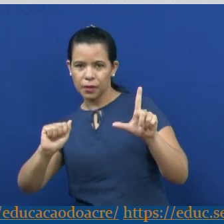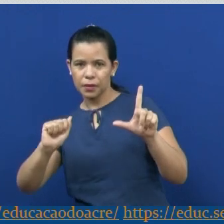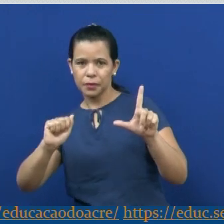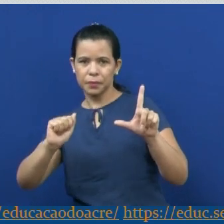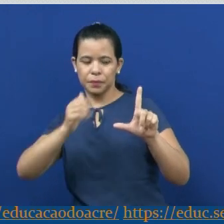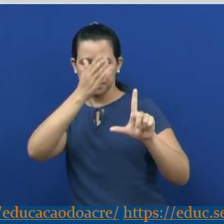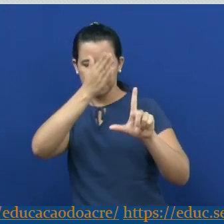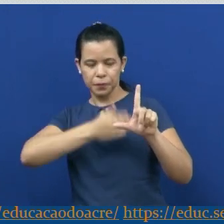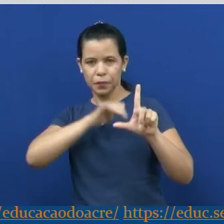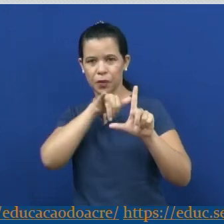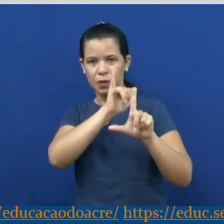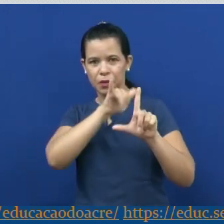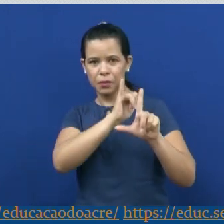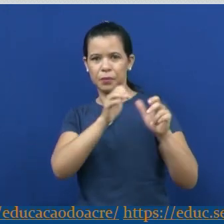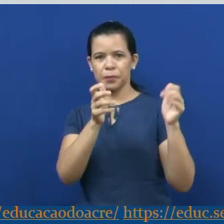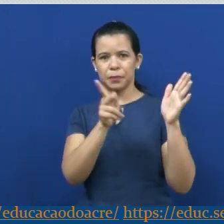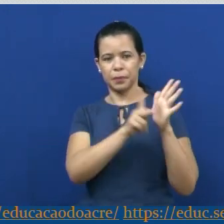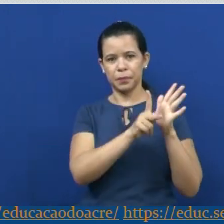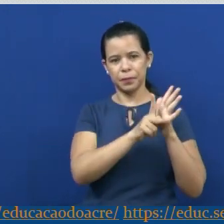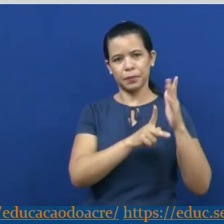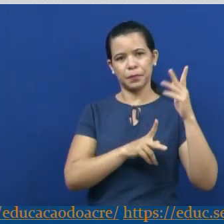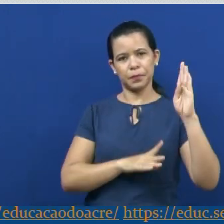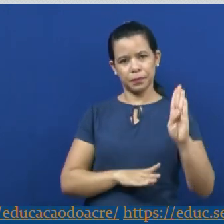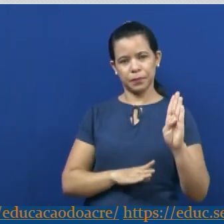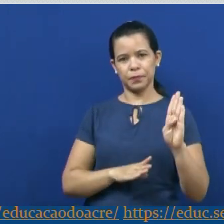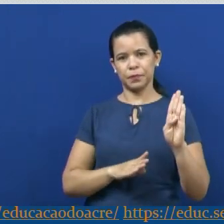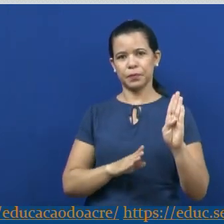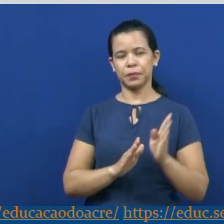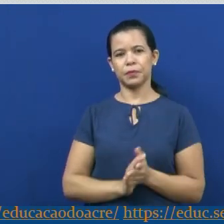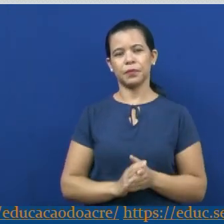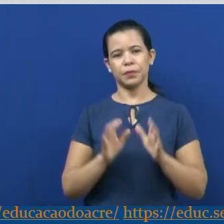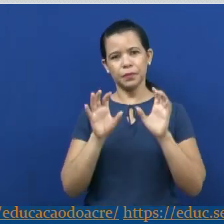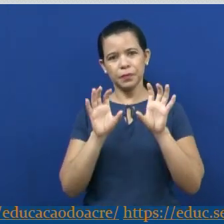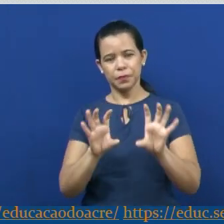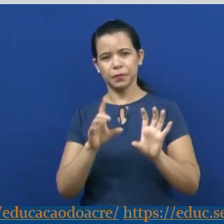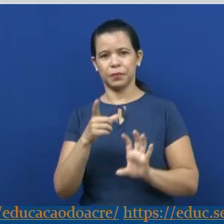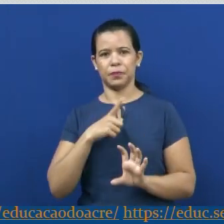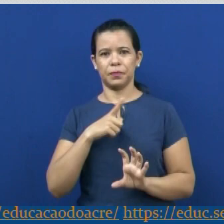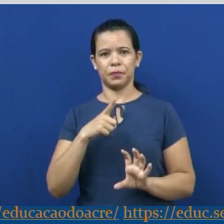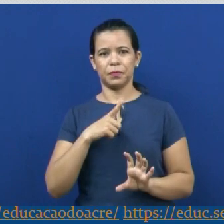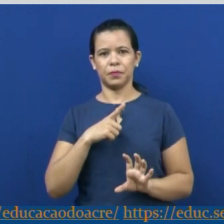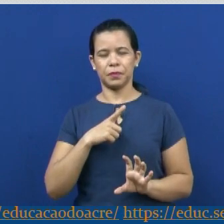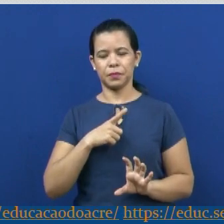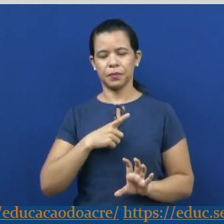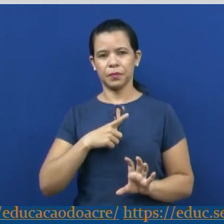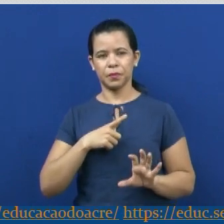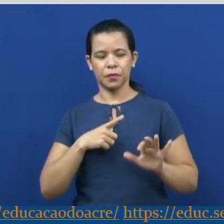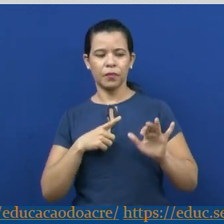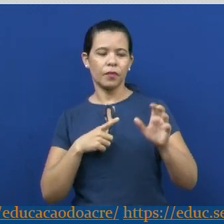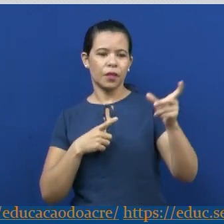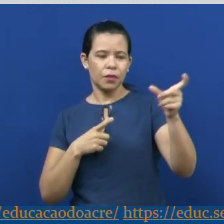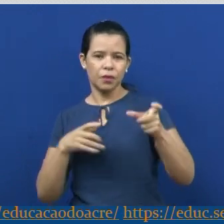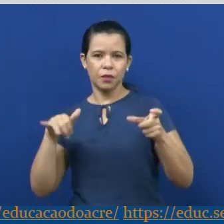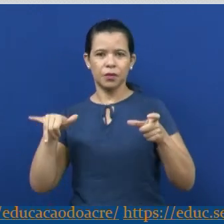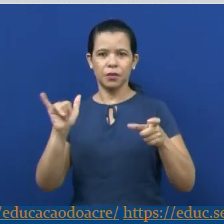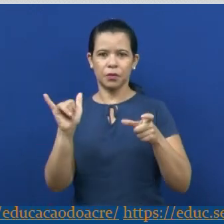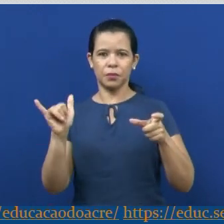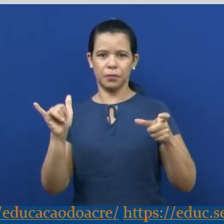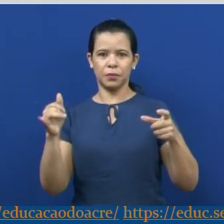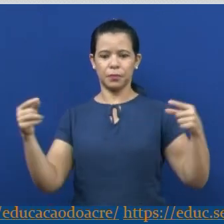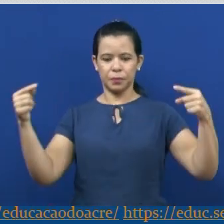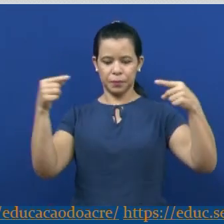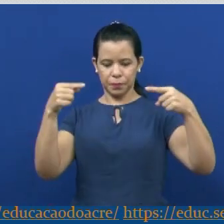y pertencente a B. De modo geral, nós teremos um par ordenado xy pertencente a essa